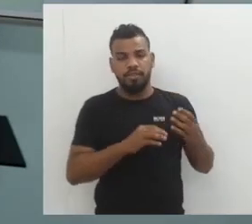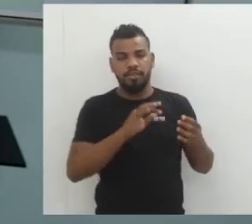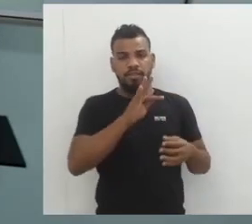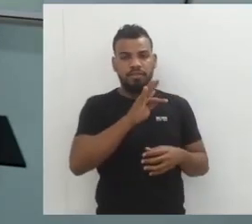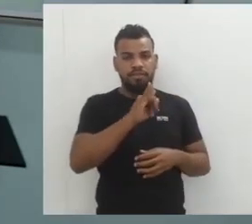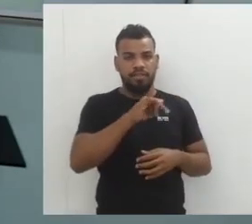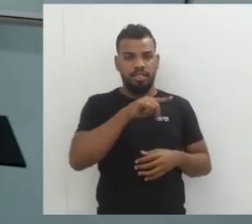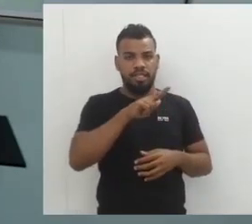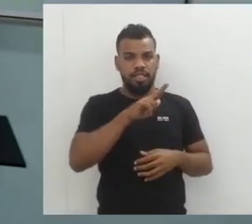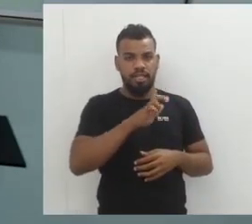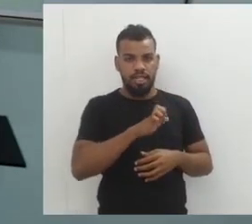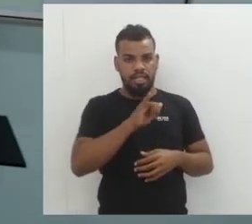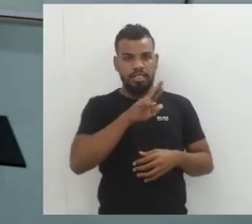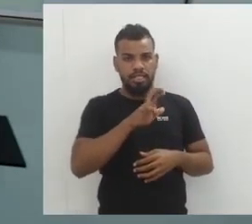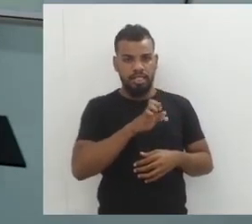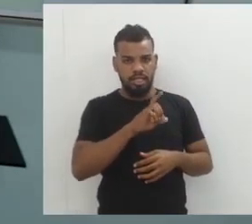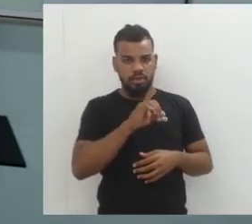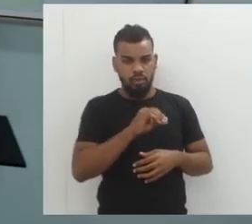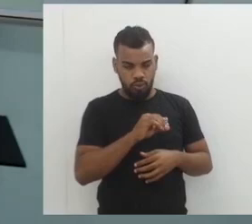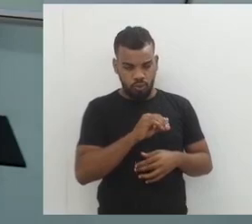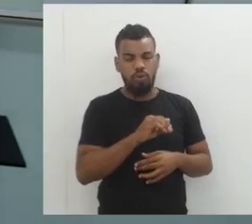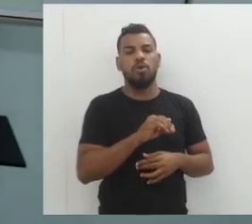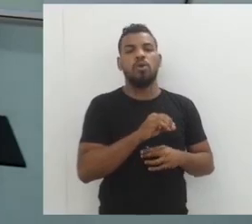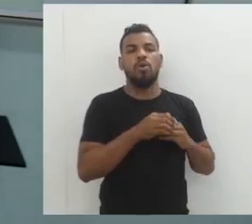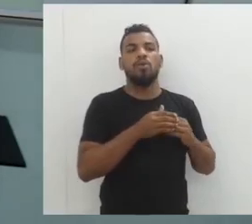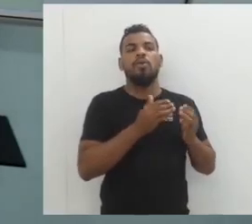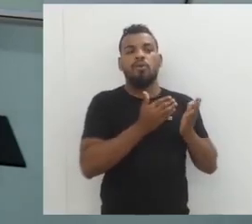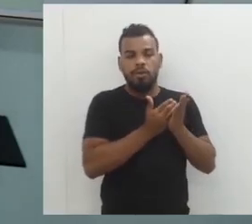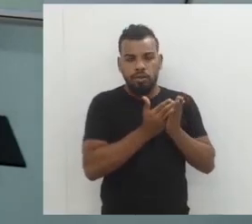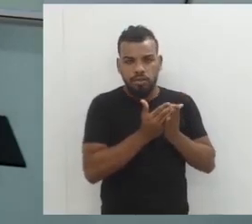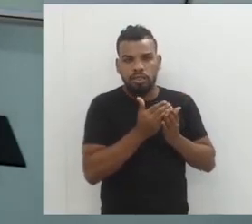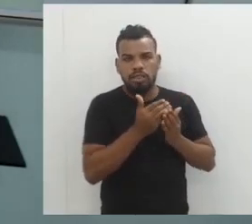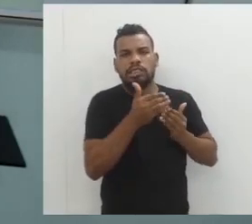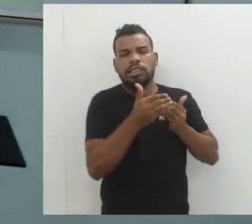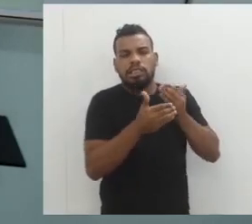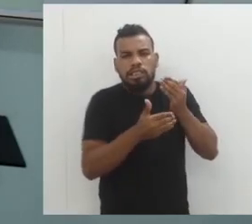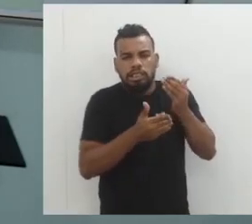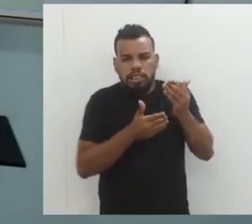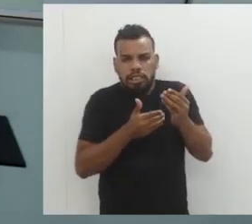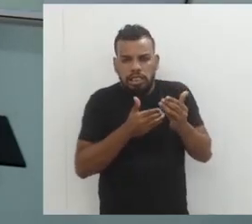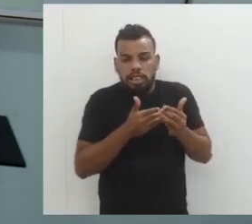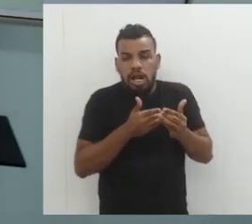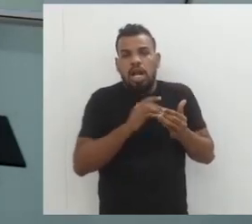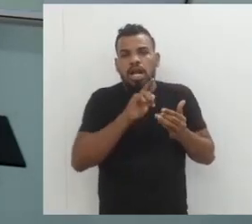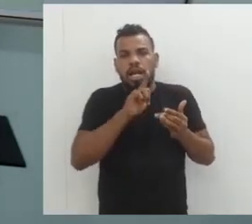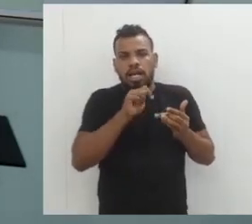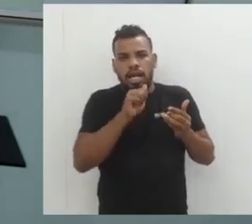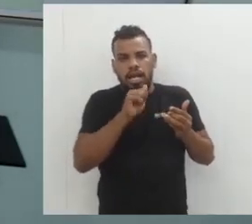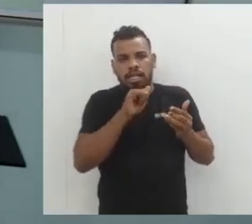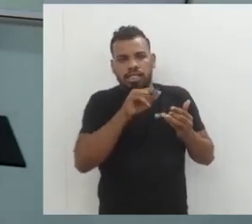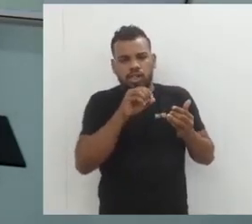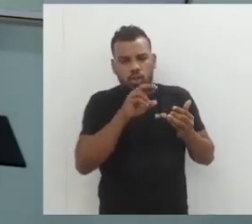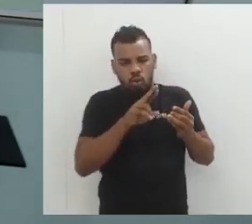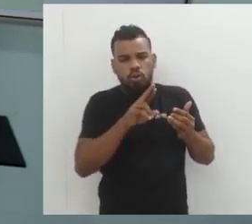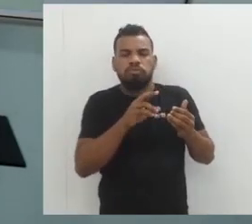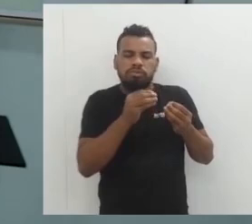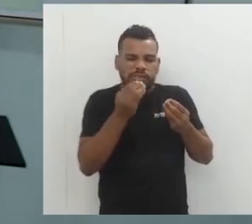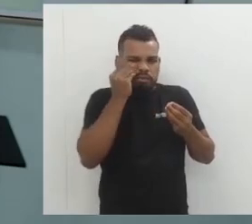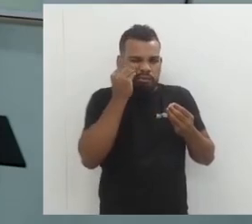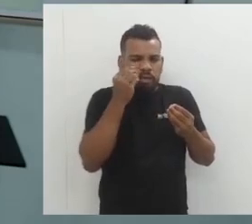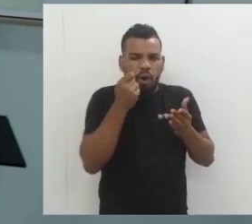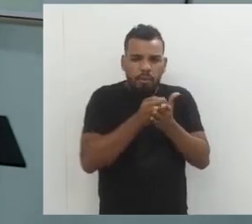Figueiredo, né? Que Geisel foi obrigado, vamos dizer assim, a